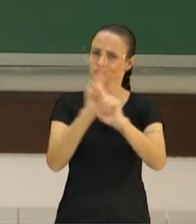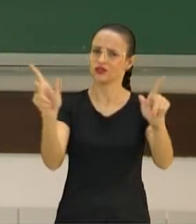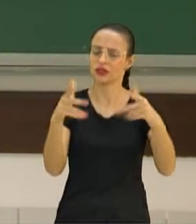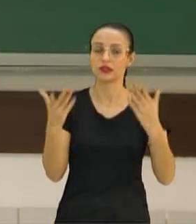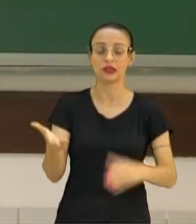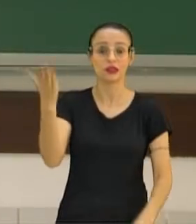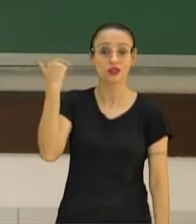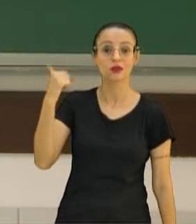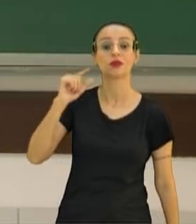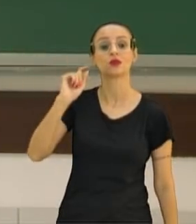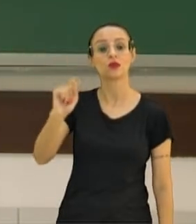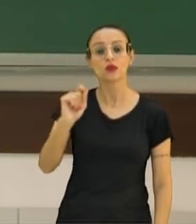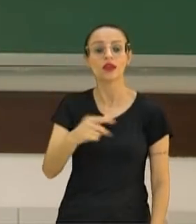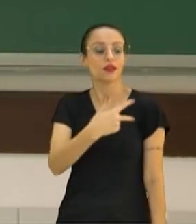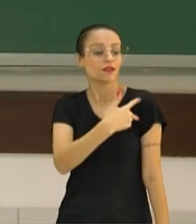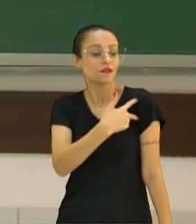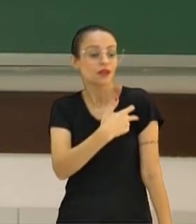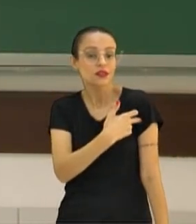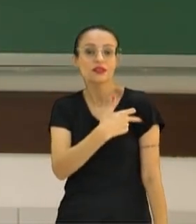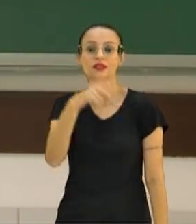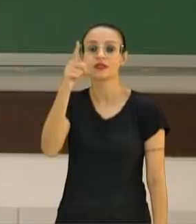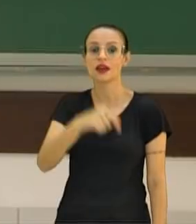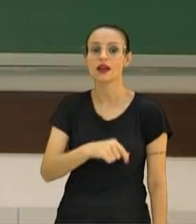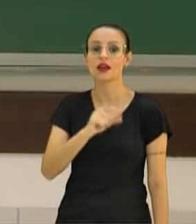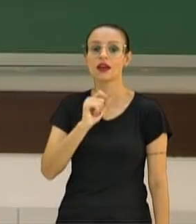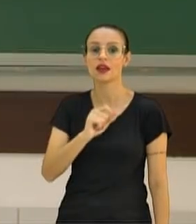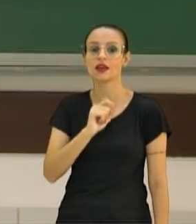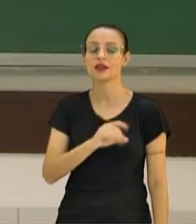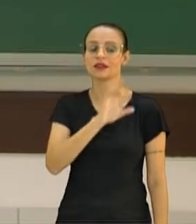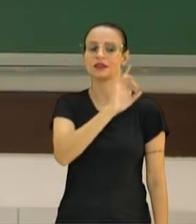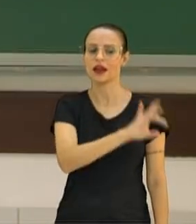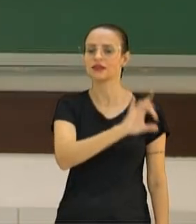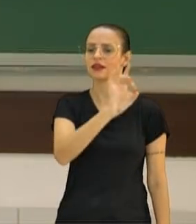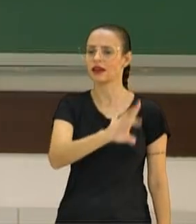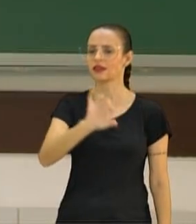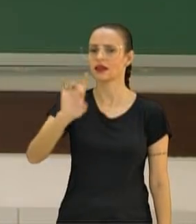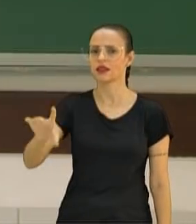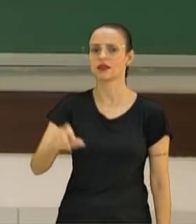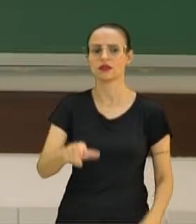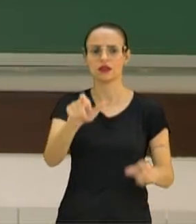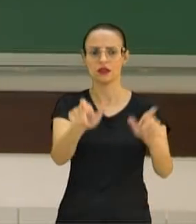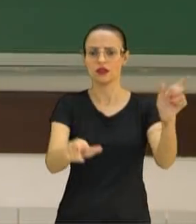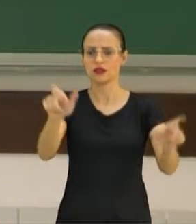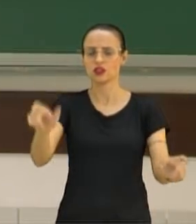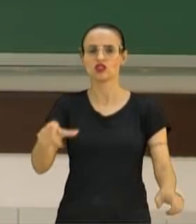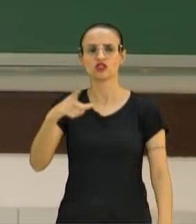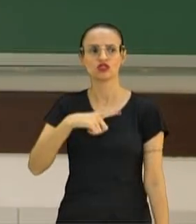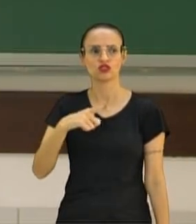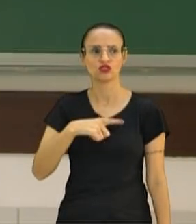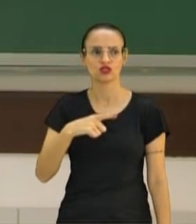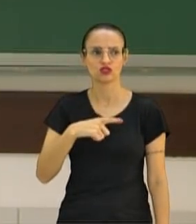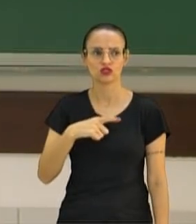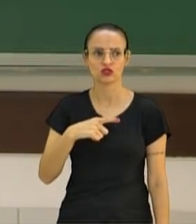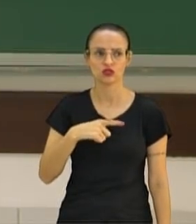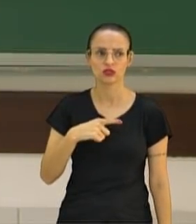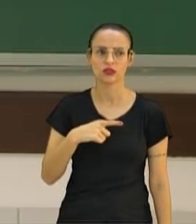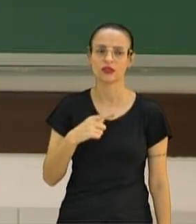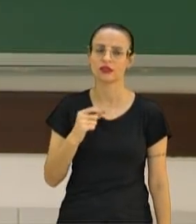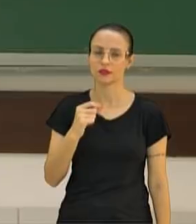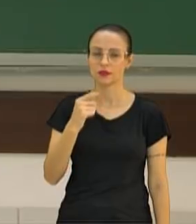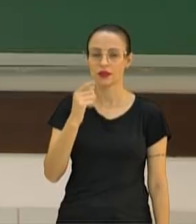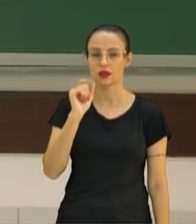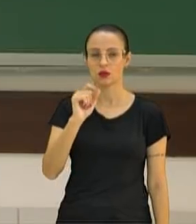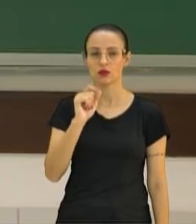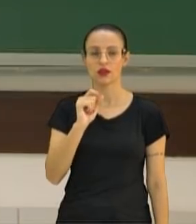né? Naquela época, a vacinação ela era de braço a braço, né? Então, eles tinham uma ferida purulenta, geralmente